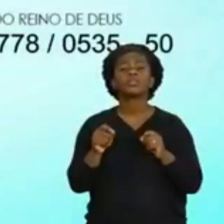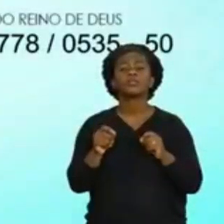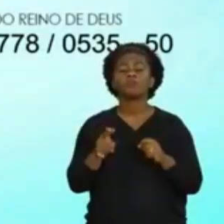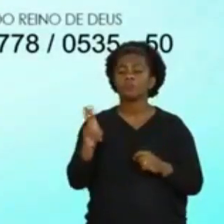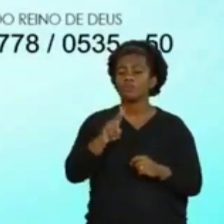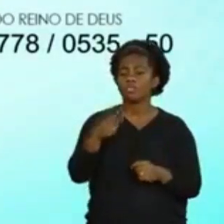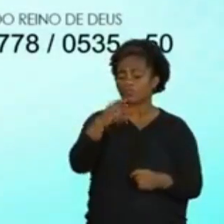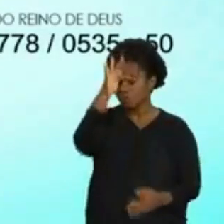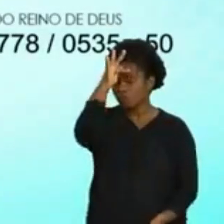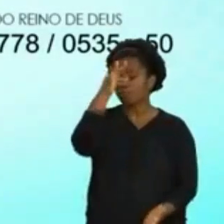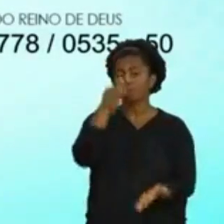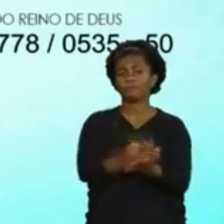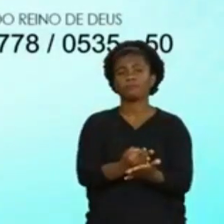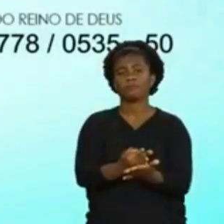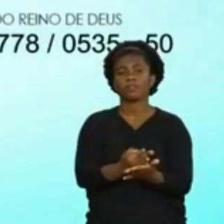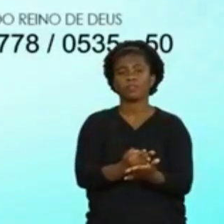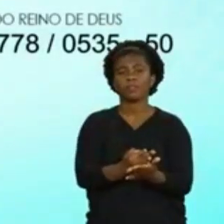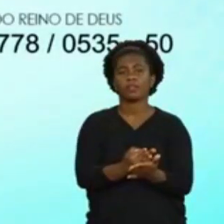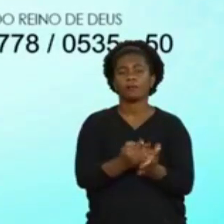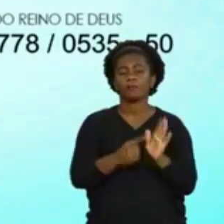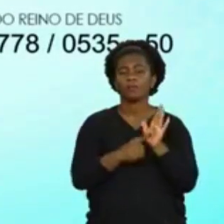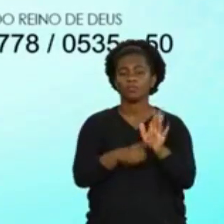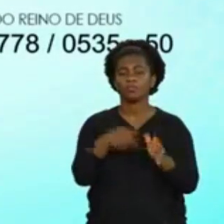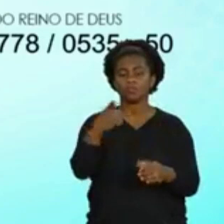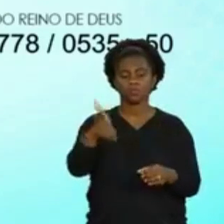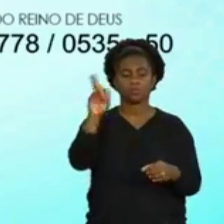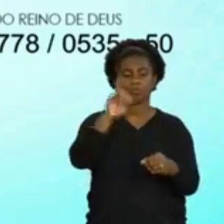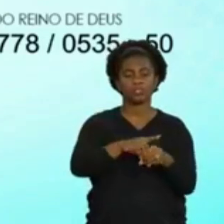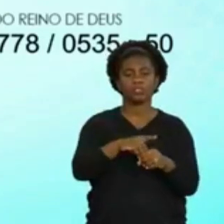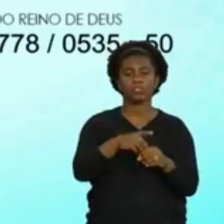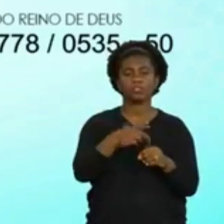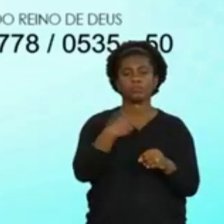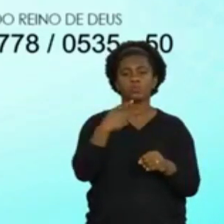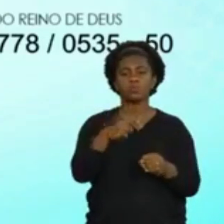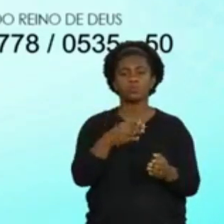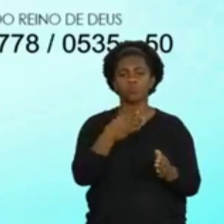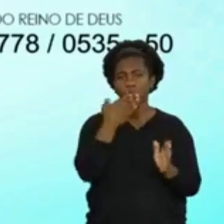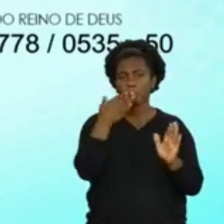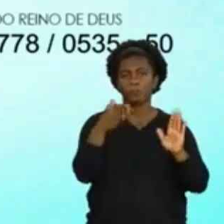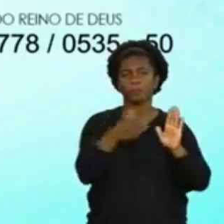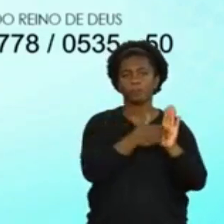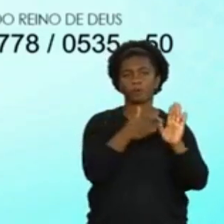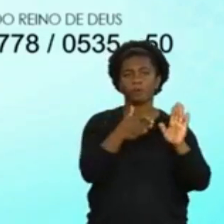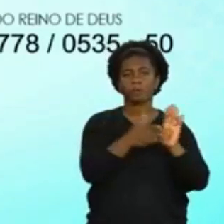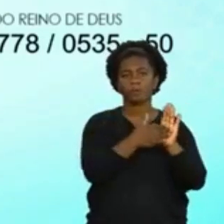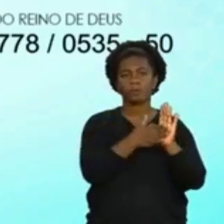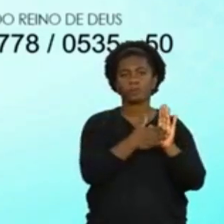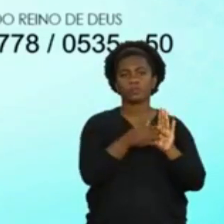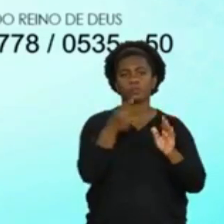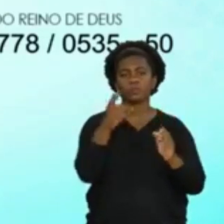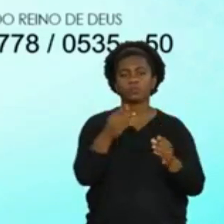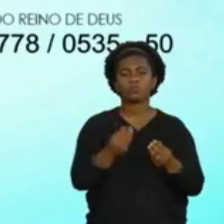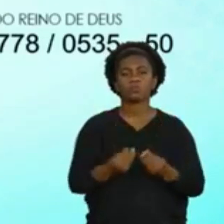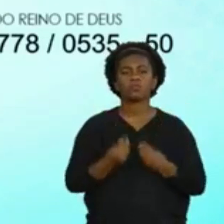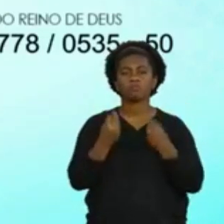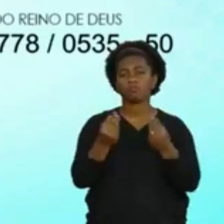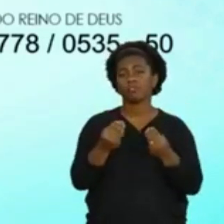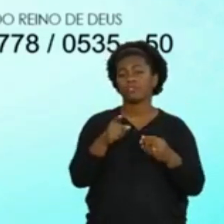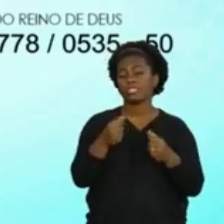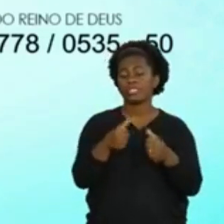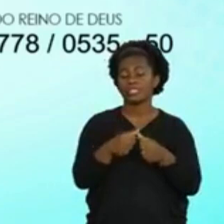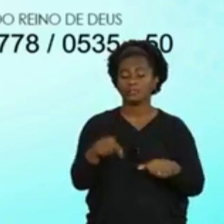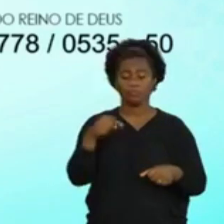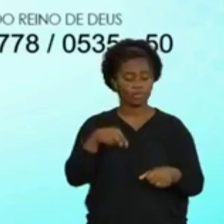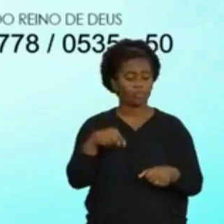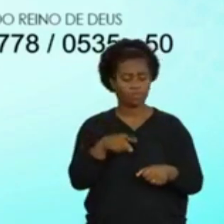sua fé, apresentar seu dízimo, seu voto, fazer sua prova, fazer sua doação. E vocês que estão